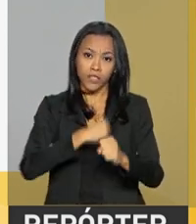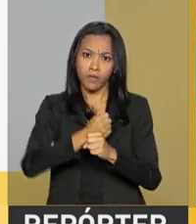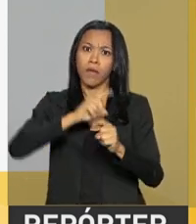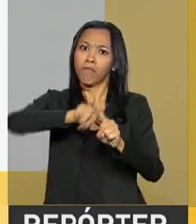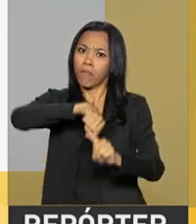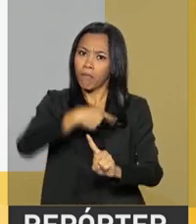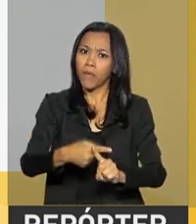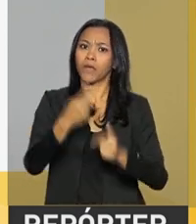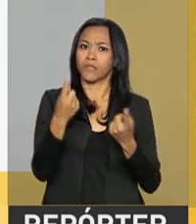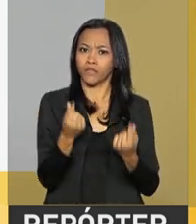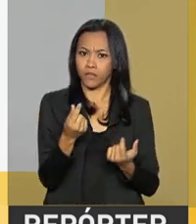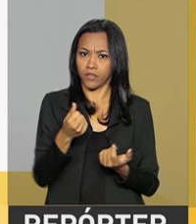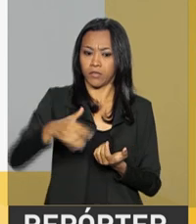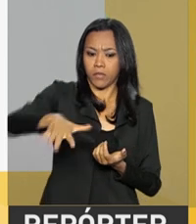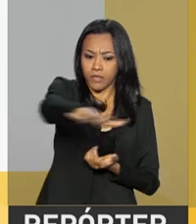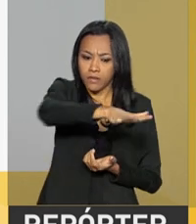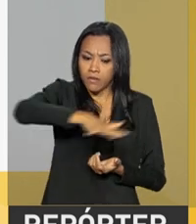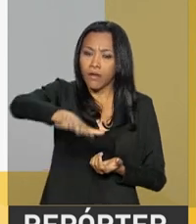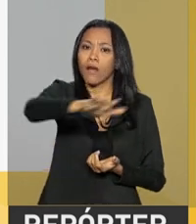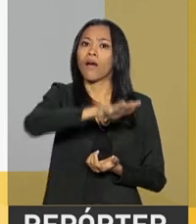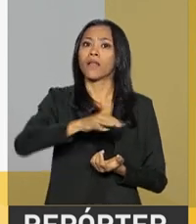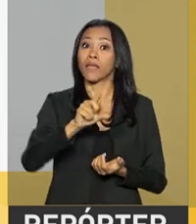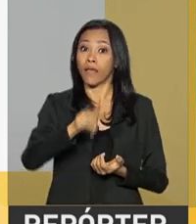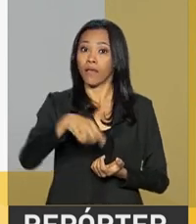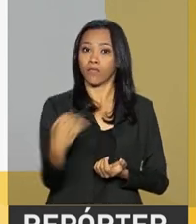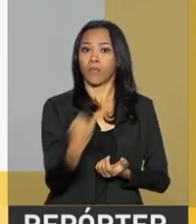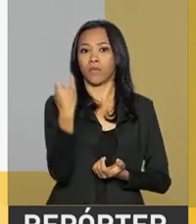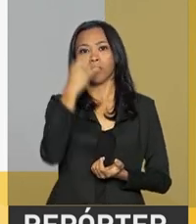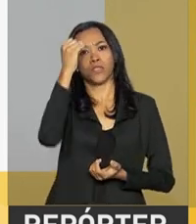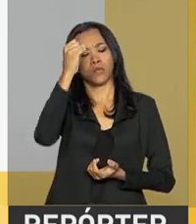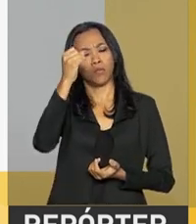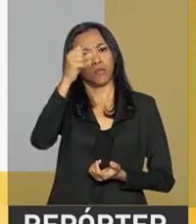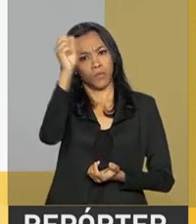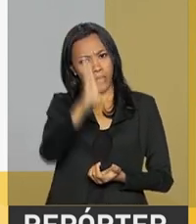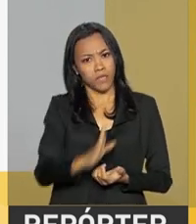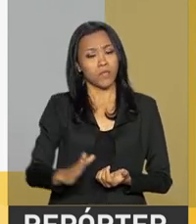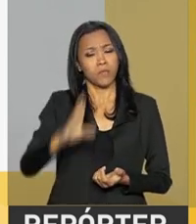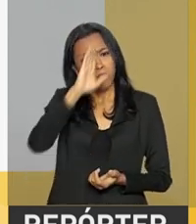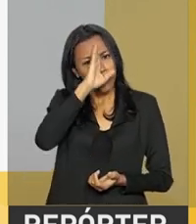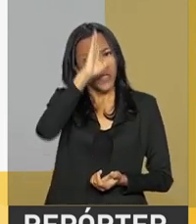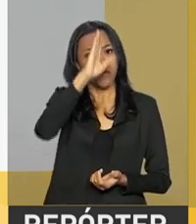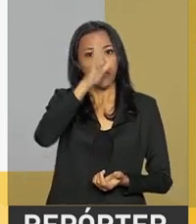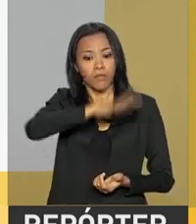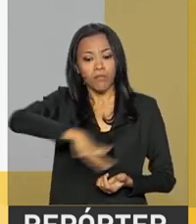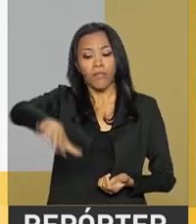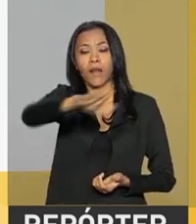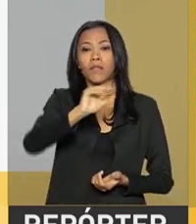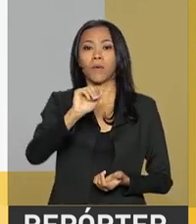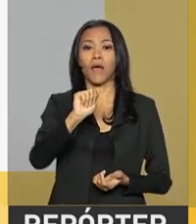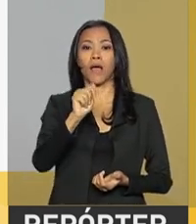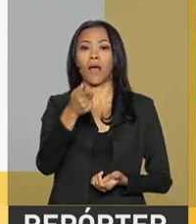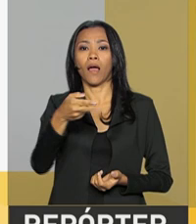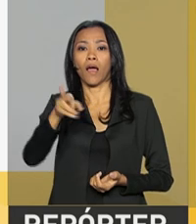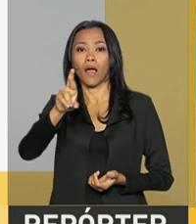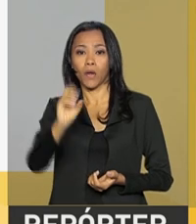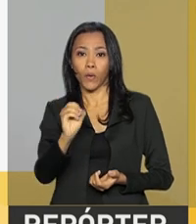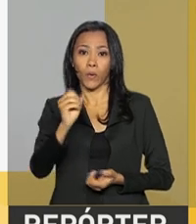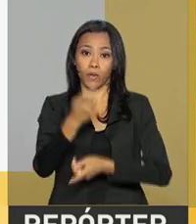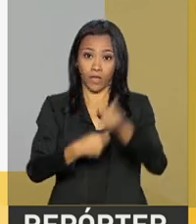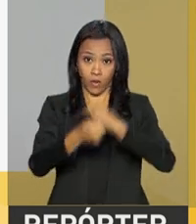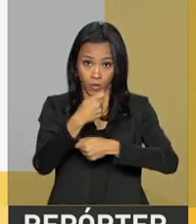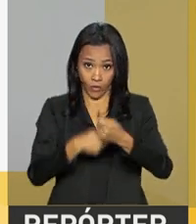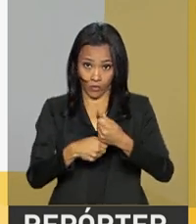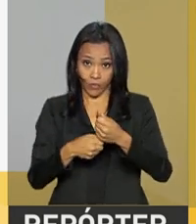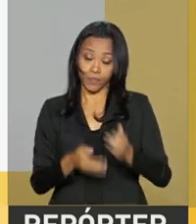essa região tão importante para o país principalmente para o nosso agro-negócio no distrito federal eu